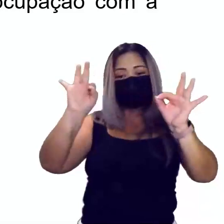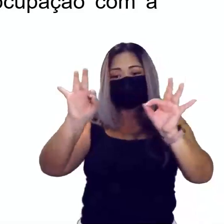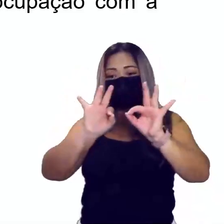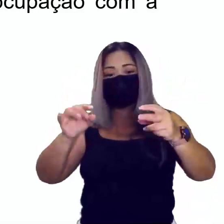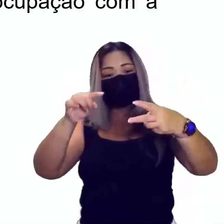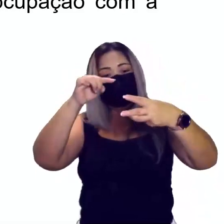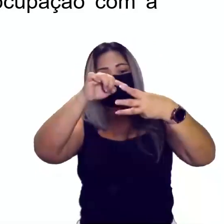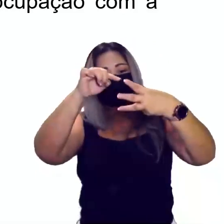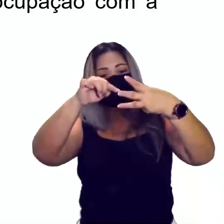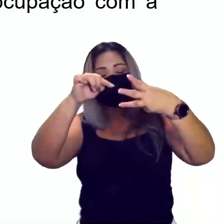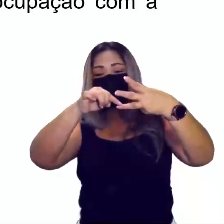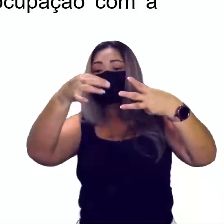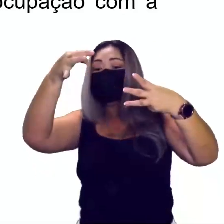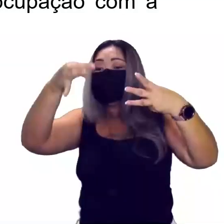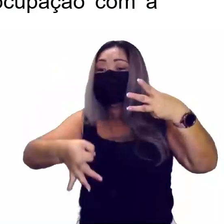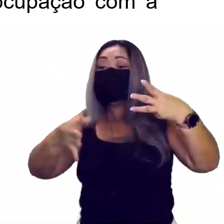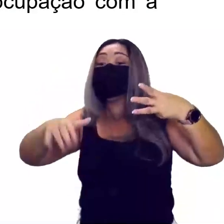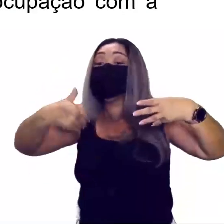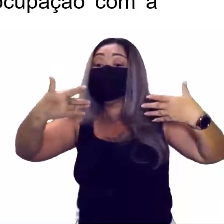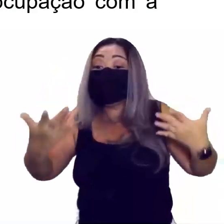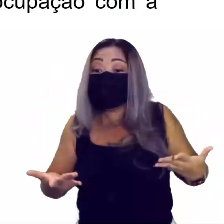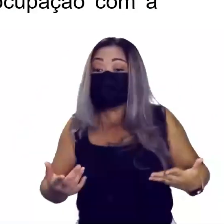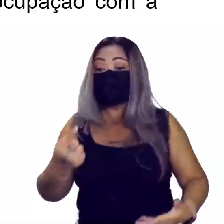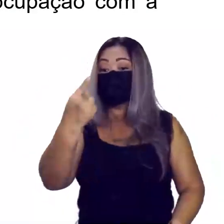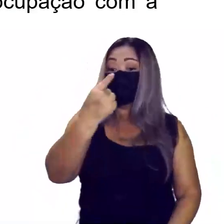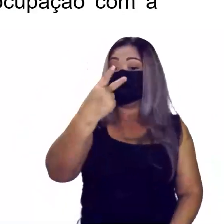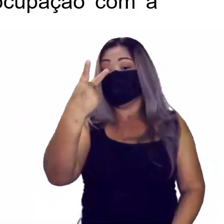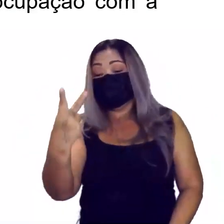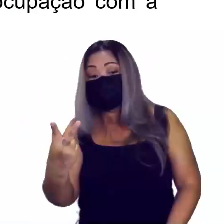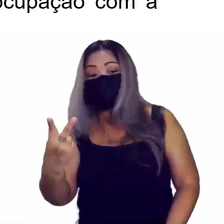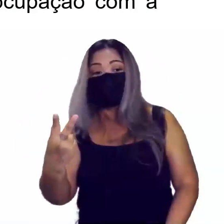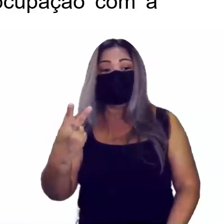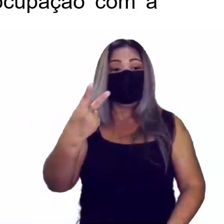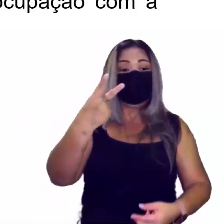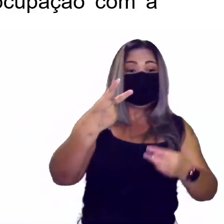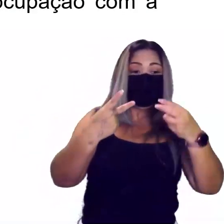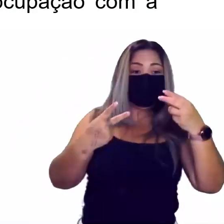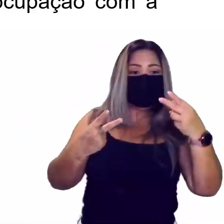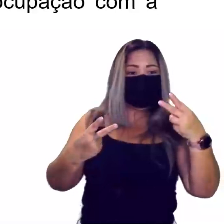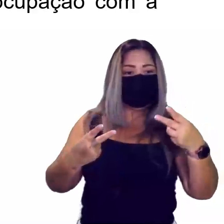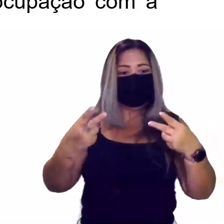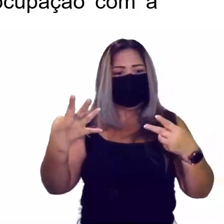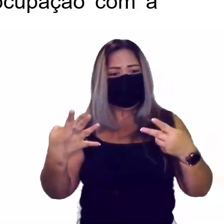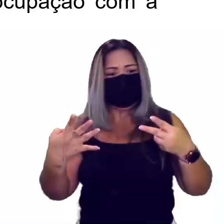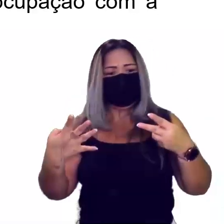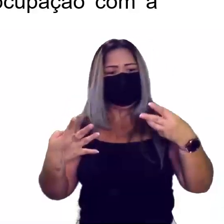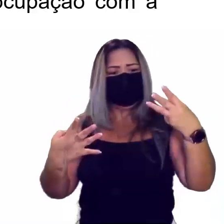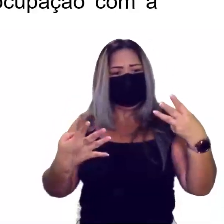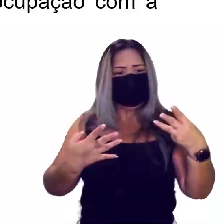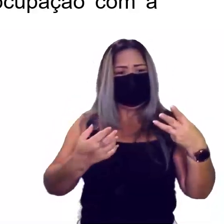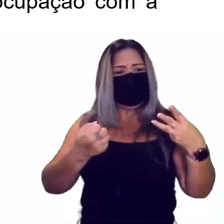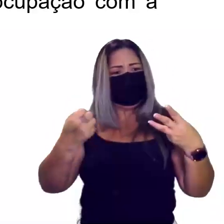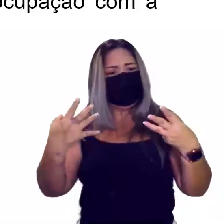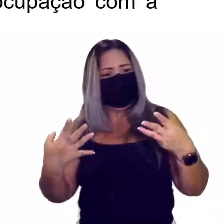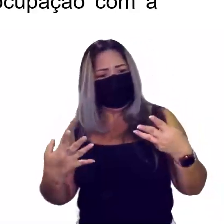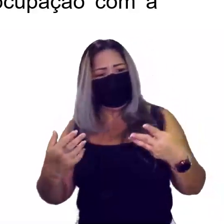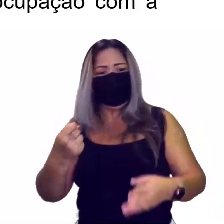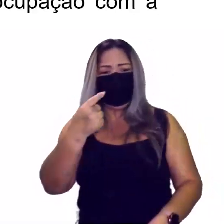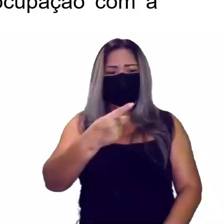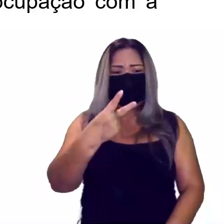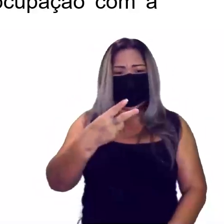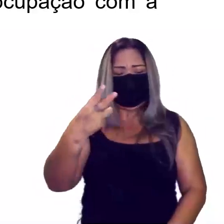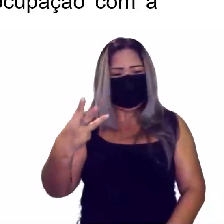as alternativas 1 e 3, 2 e 4, 3 e 4, 1, 2,